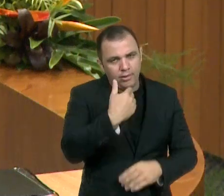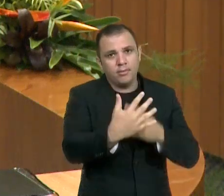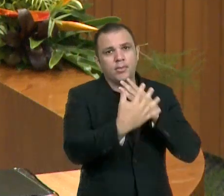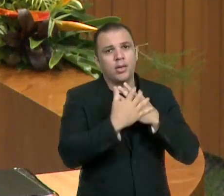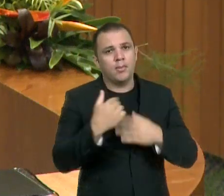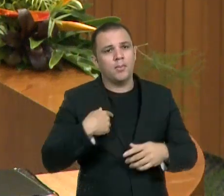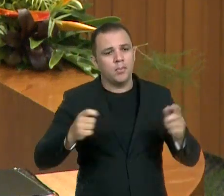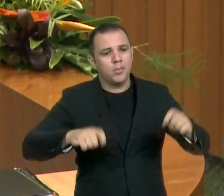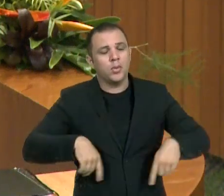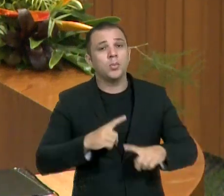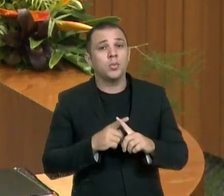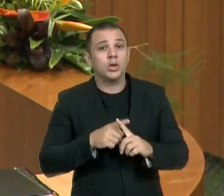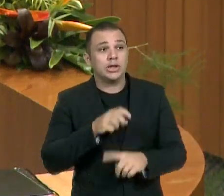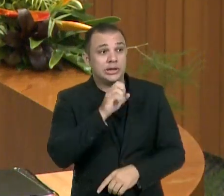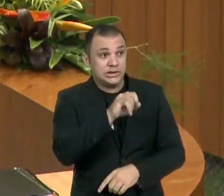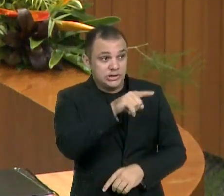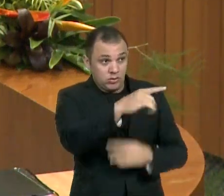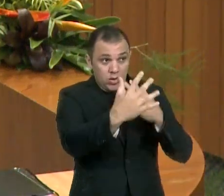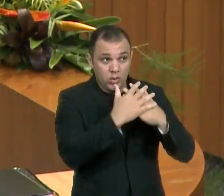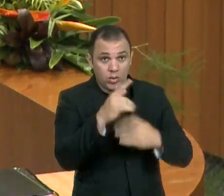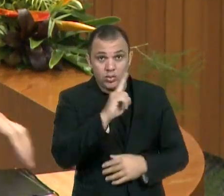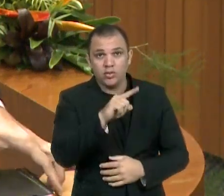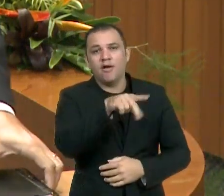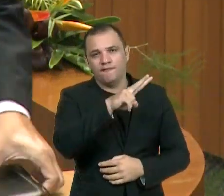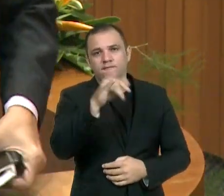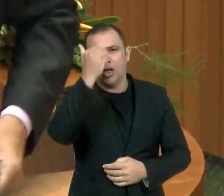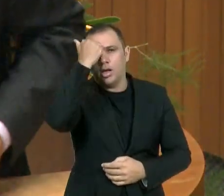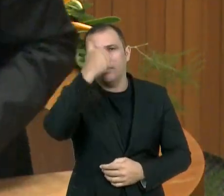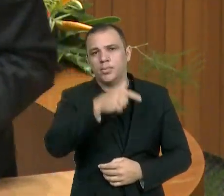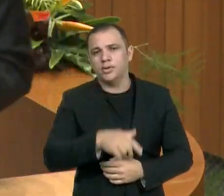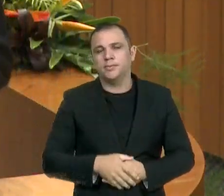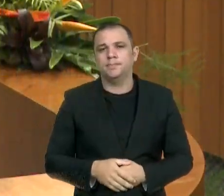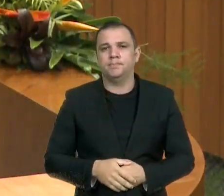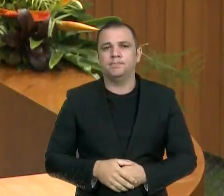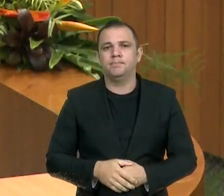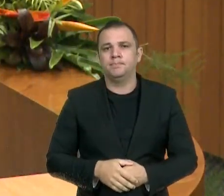mim. Senão, eu te garanto, tu vai te arrepender disso.